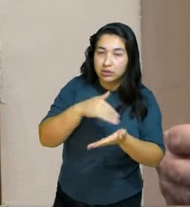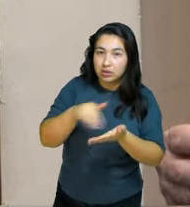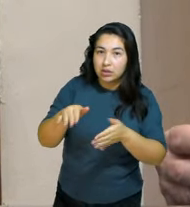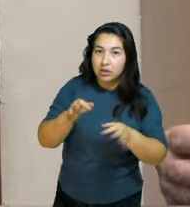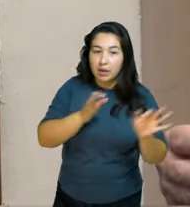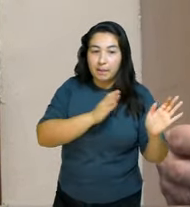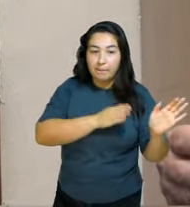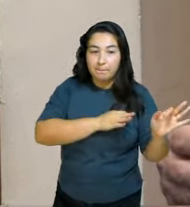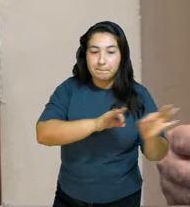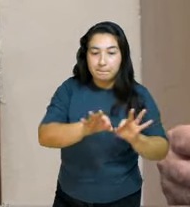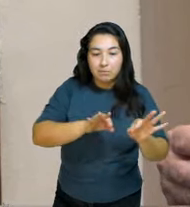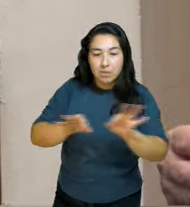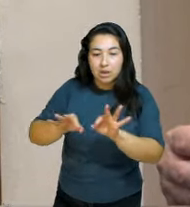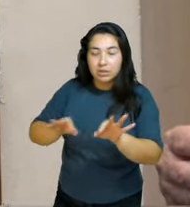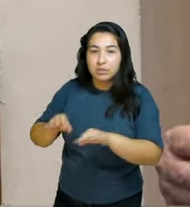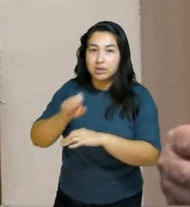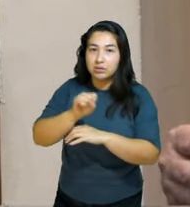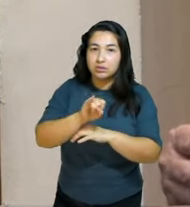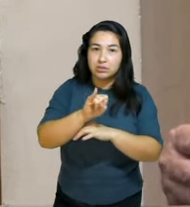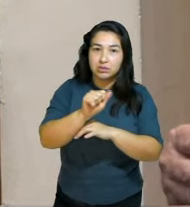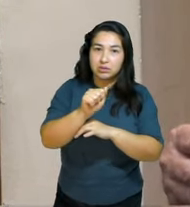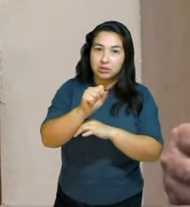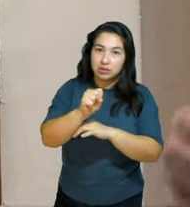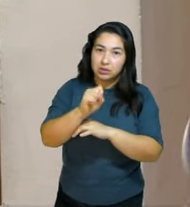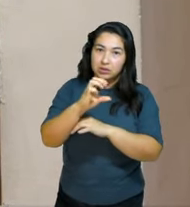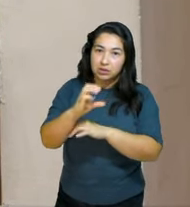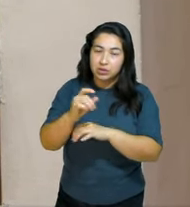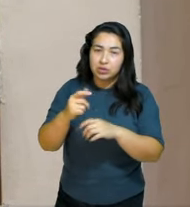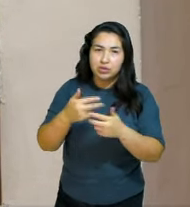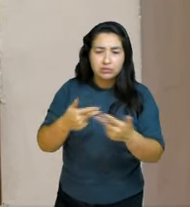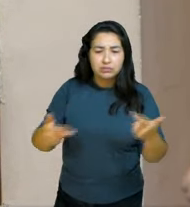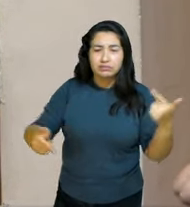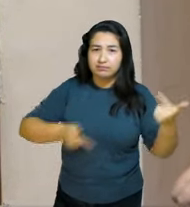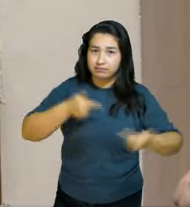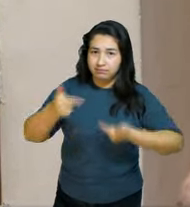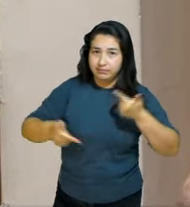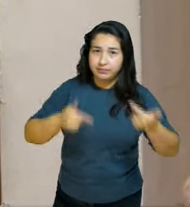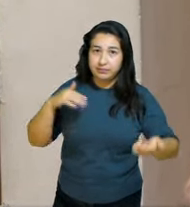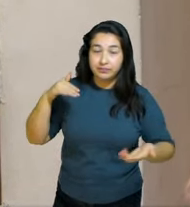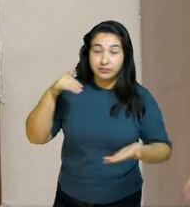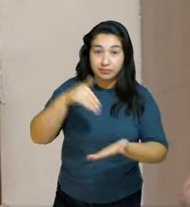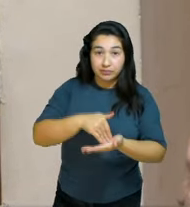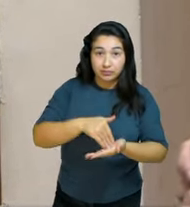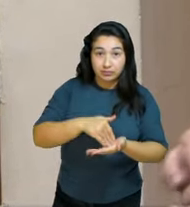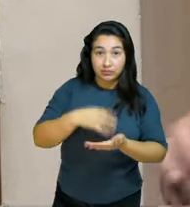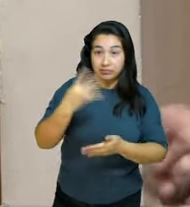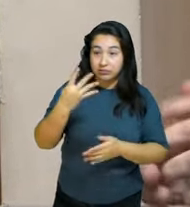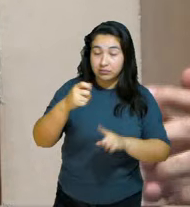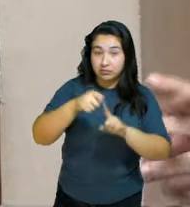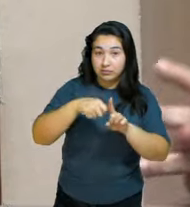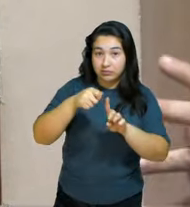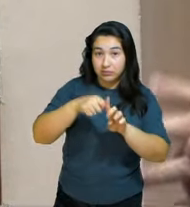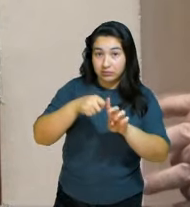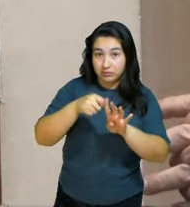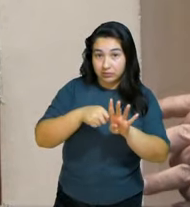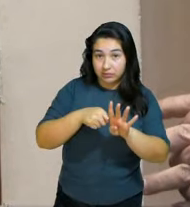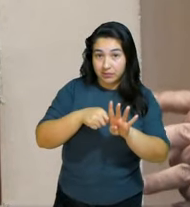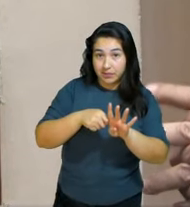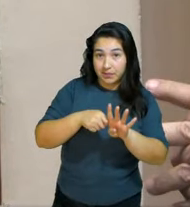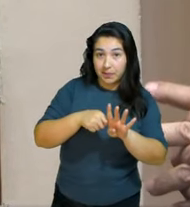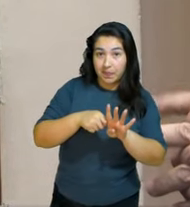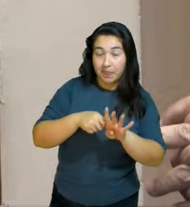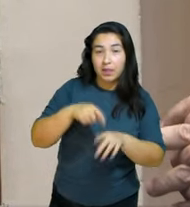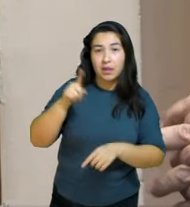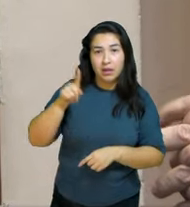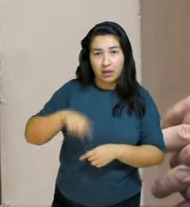tem todo um trabalho feito de 3 a 4 meses que não significa